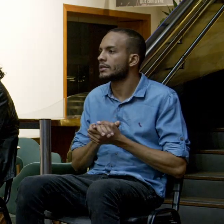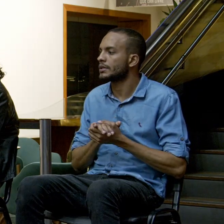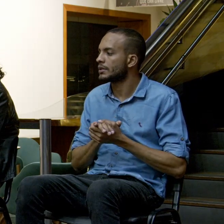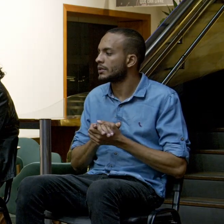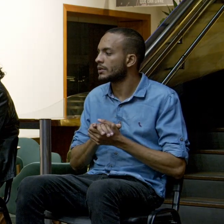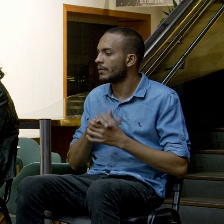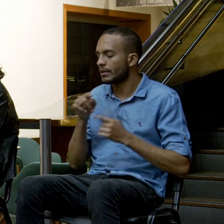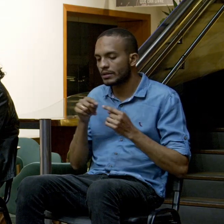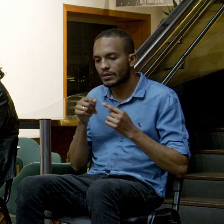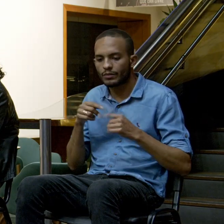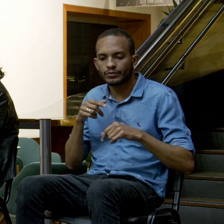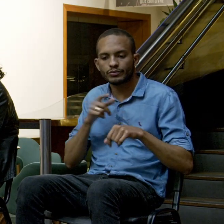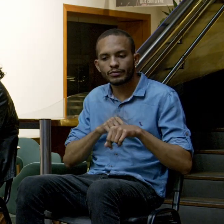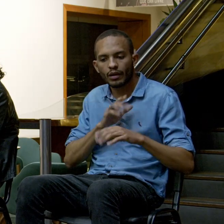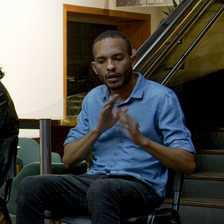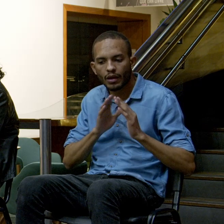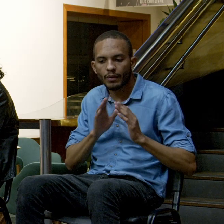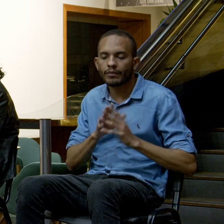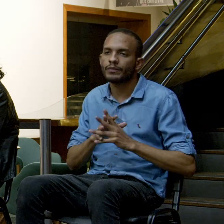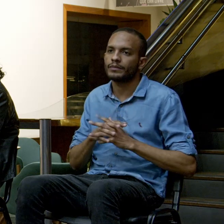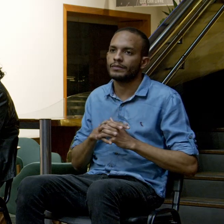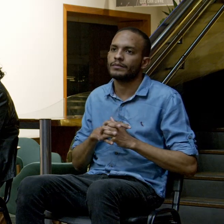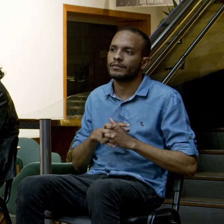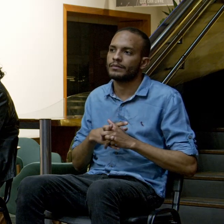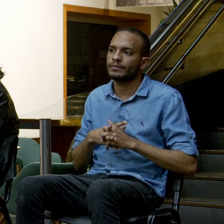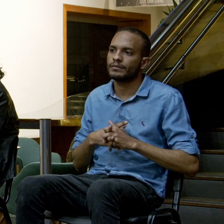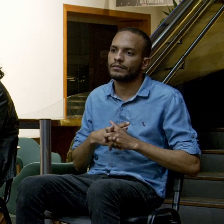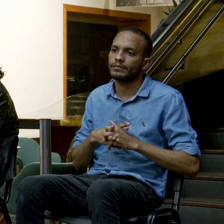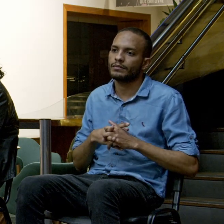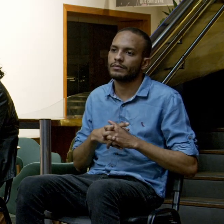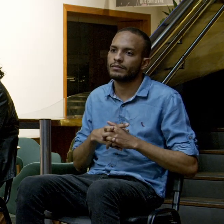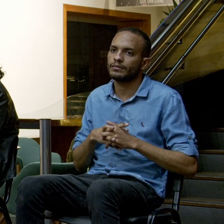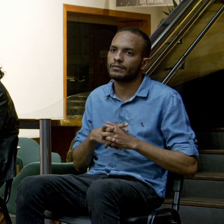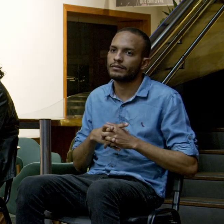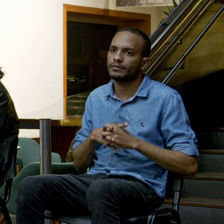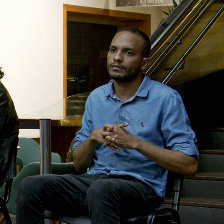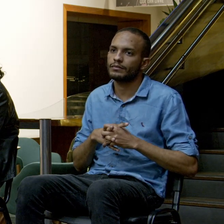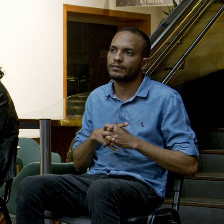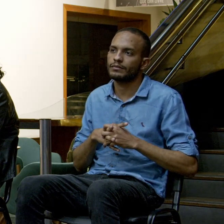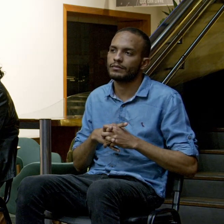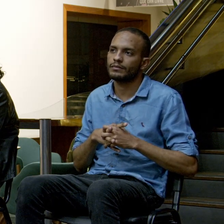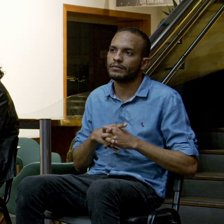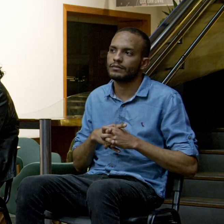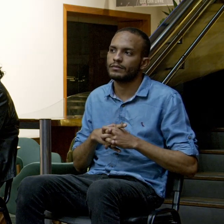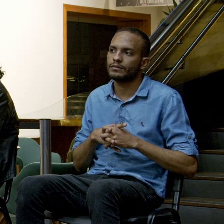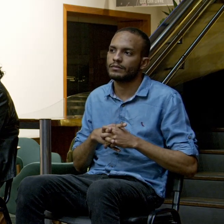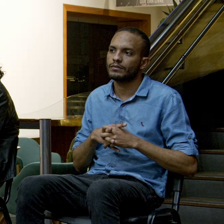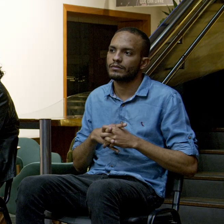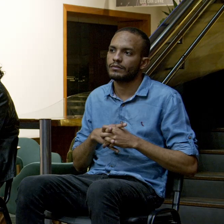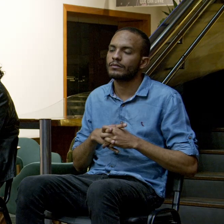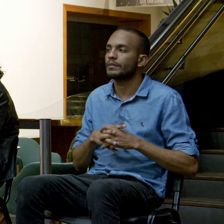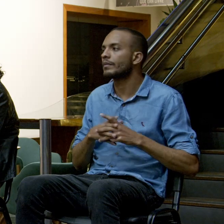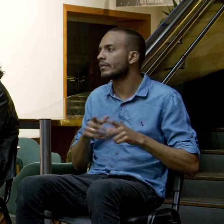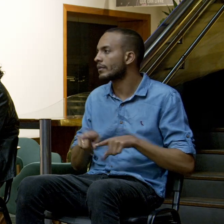da linha do tempo, né, acho que meio por aí. E acho